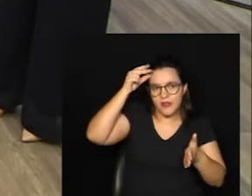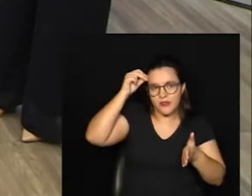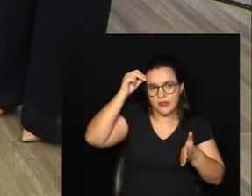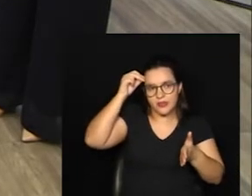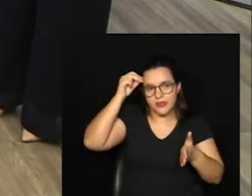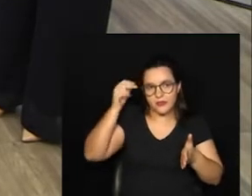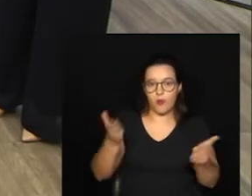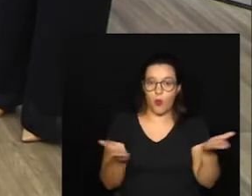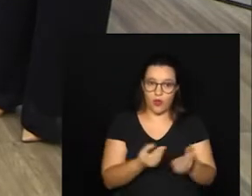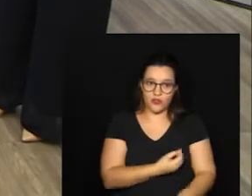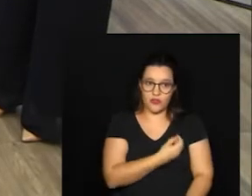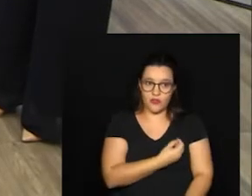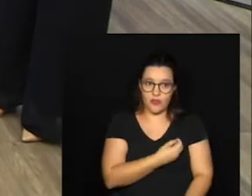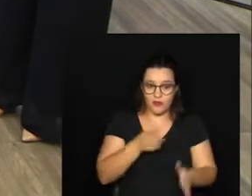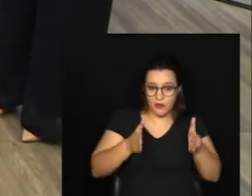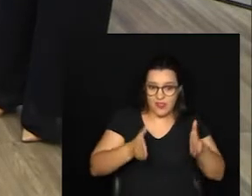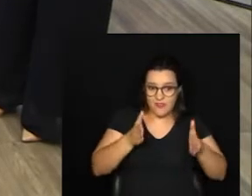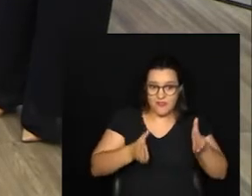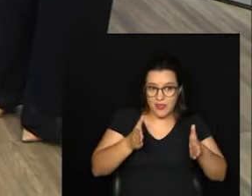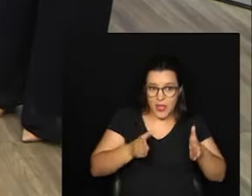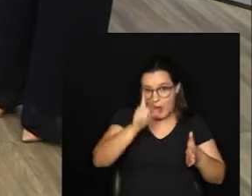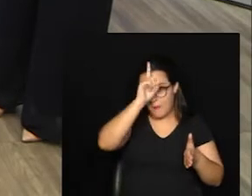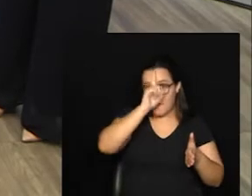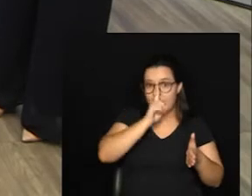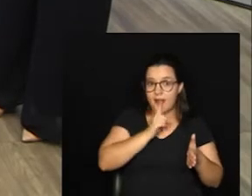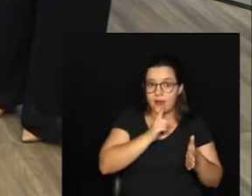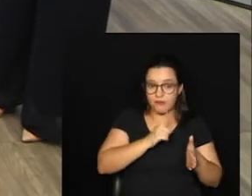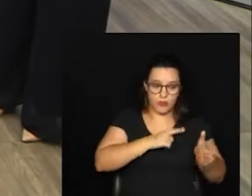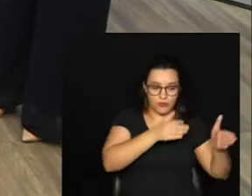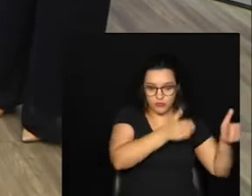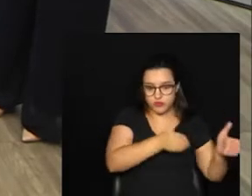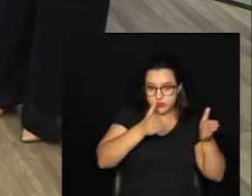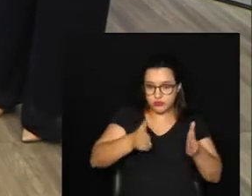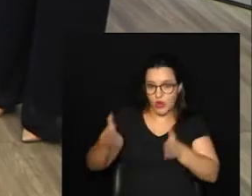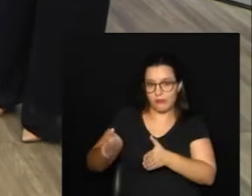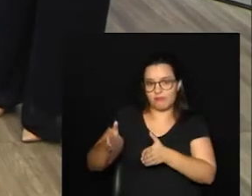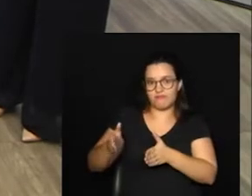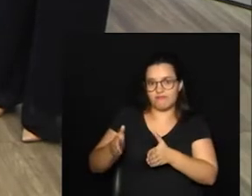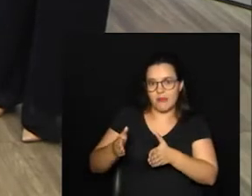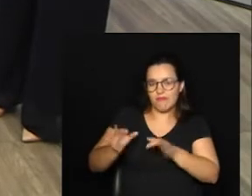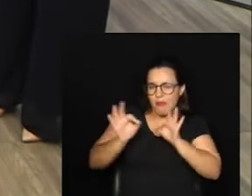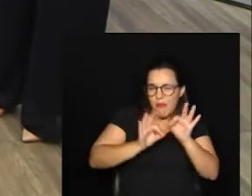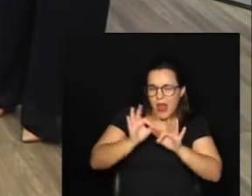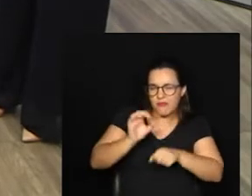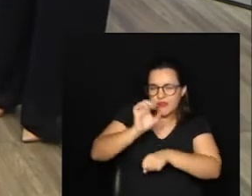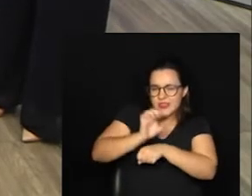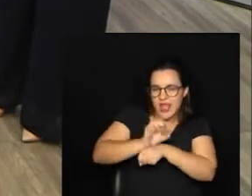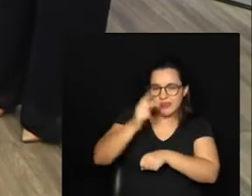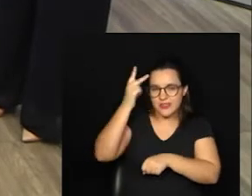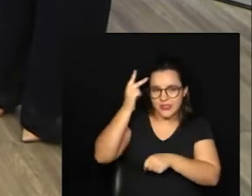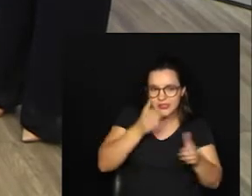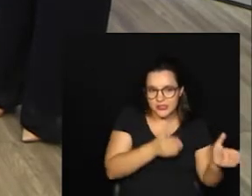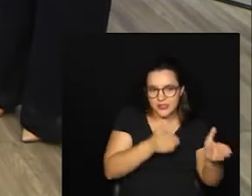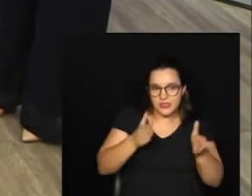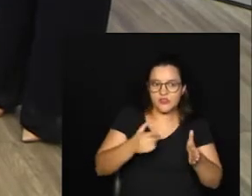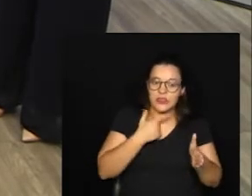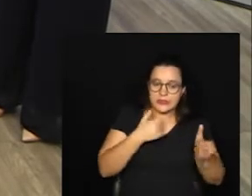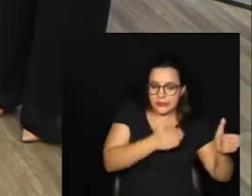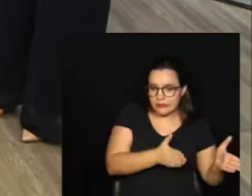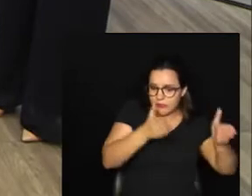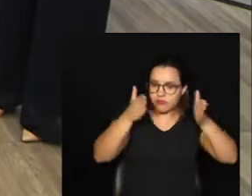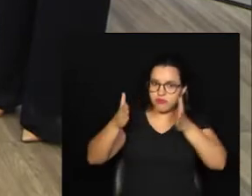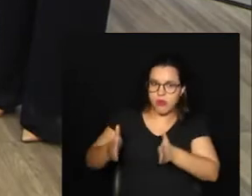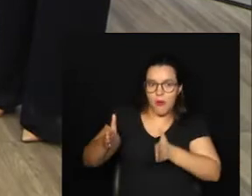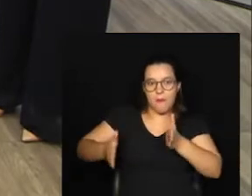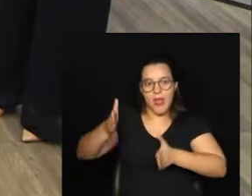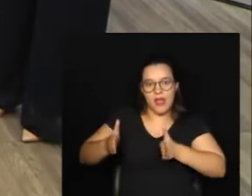fase. Hoje nós estamos na fase amarela, dentro do Plano São Paulo, e a expectativa da Prefeitura era ir para a fase verde,